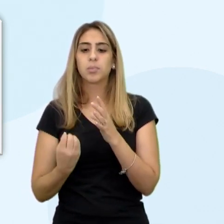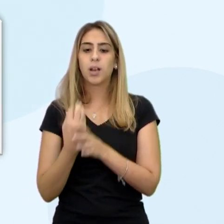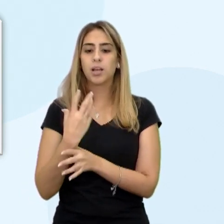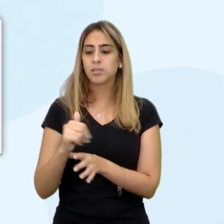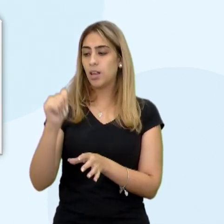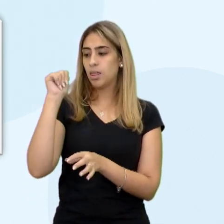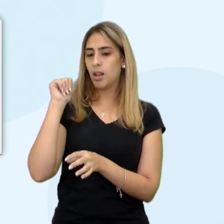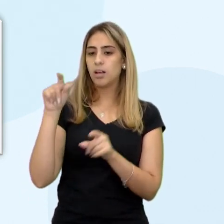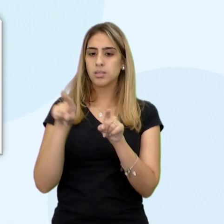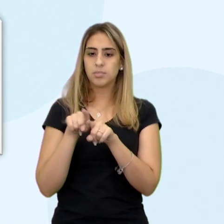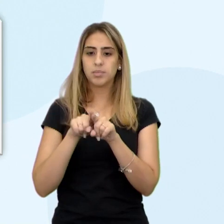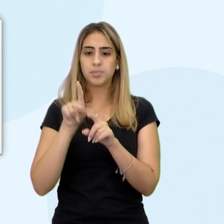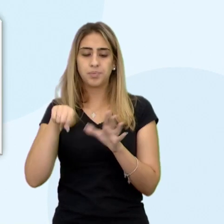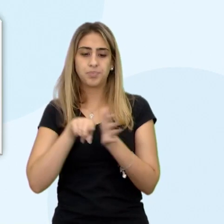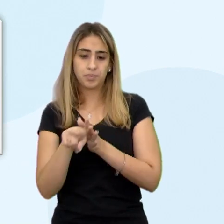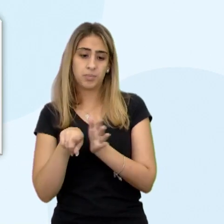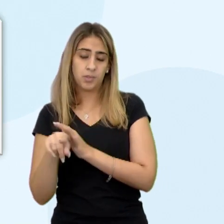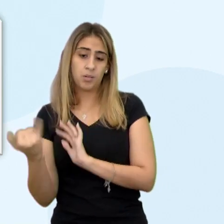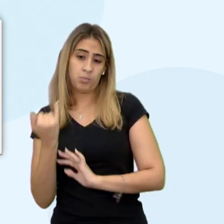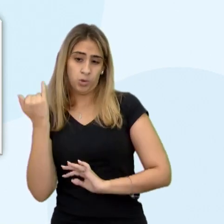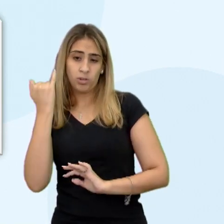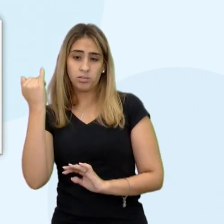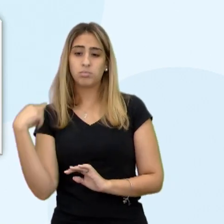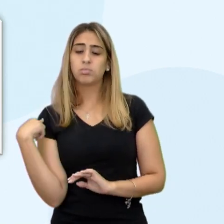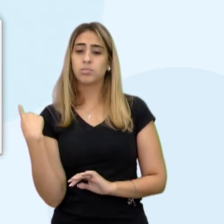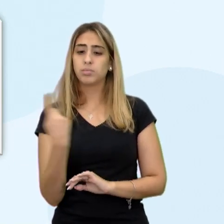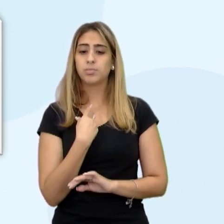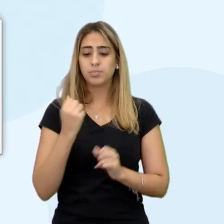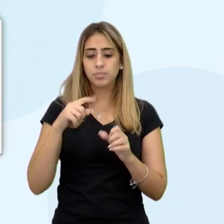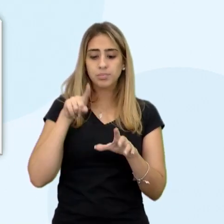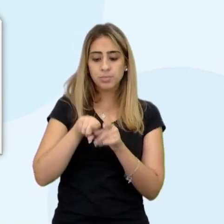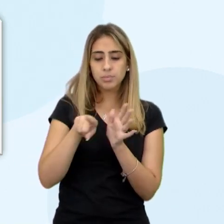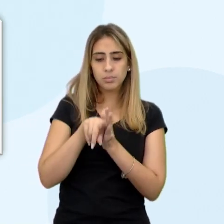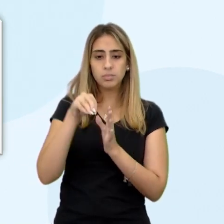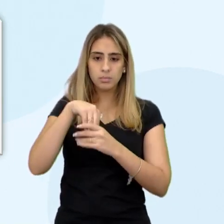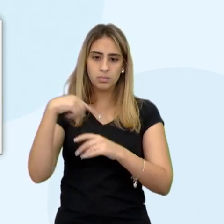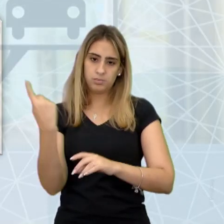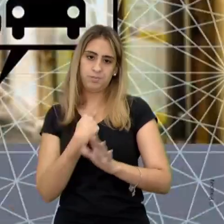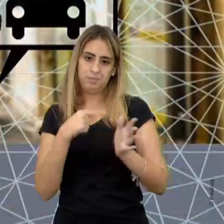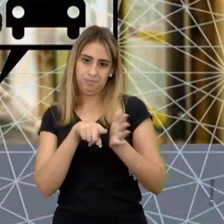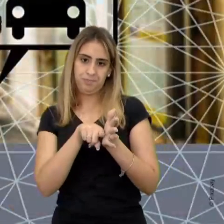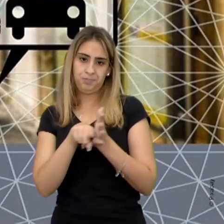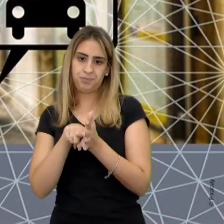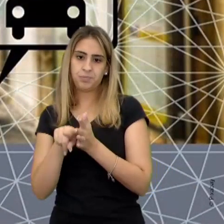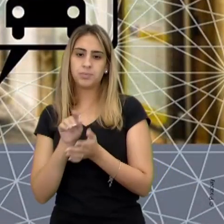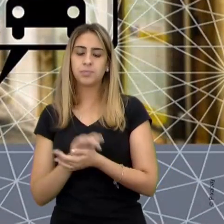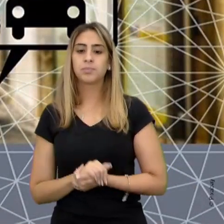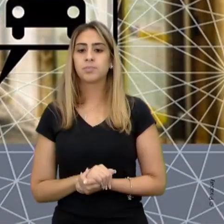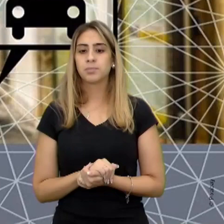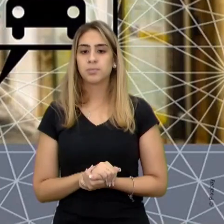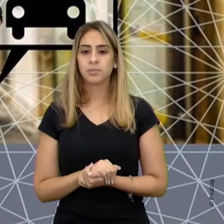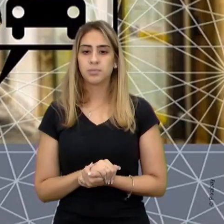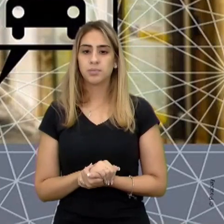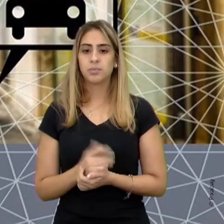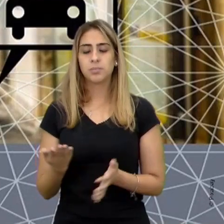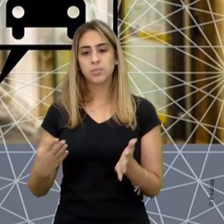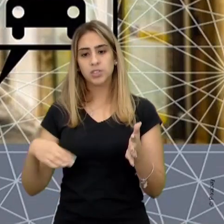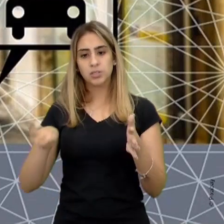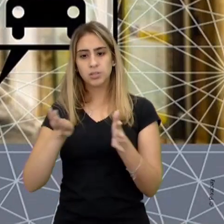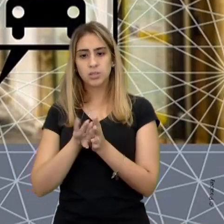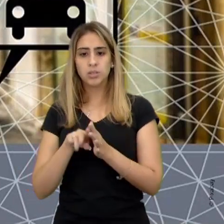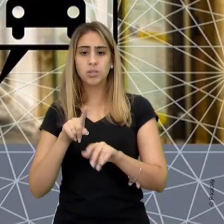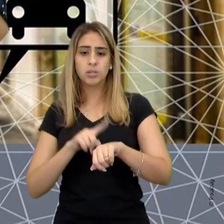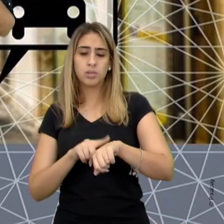fundo? Então, são perguntas norteadoras que a gente pode levantar dentro da nossa pesquisa, tá certo, pessoal? Chegamos também